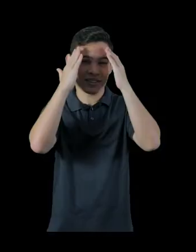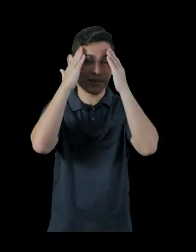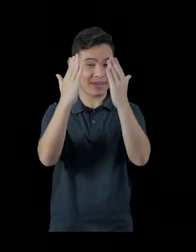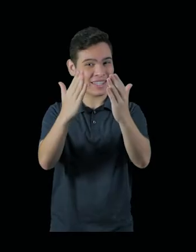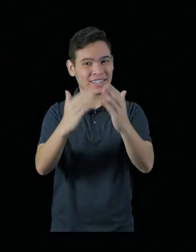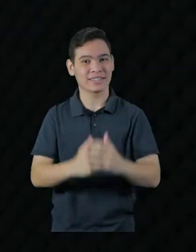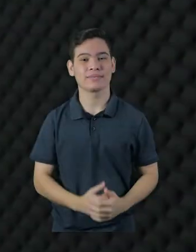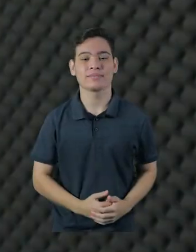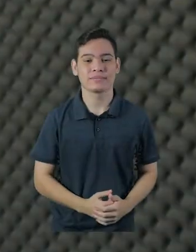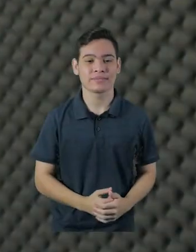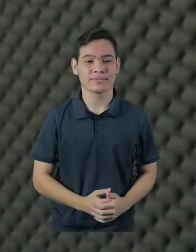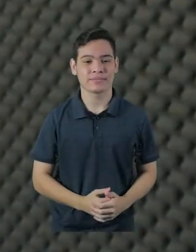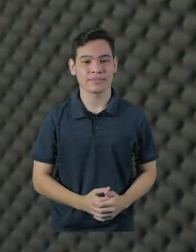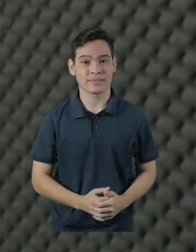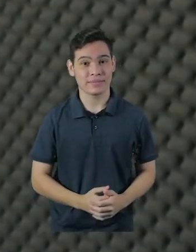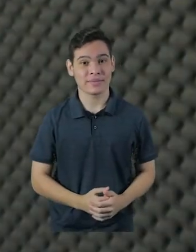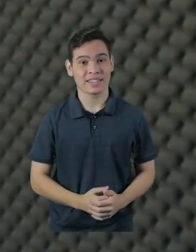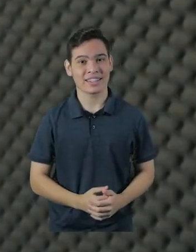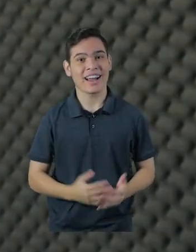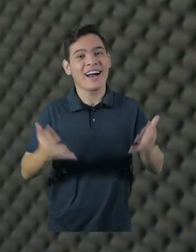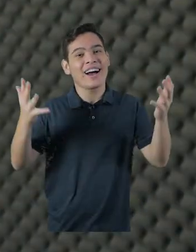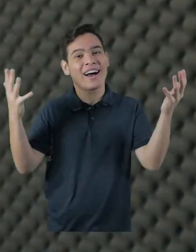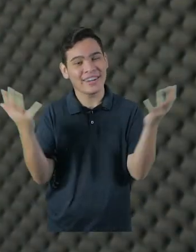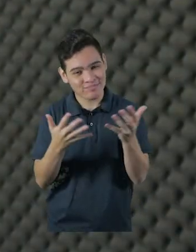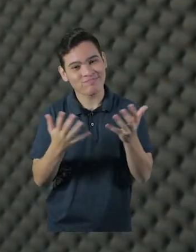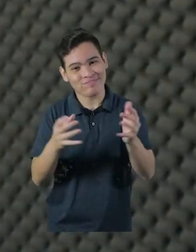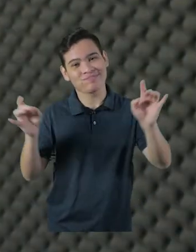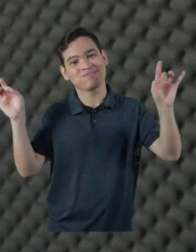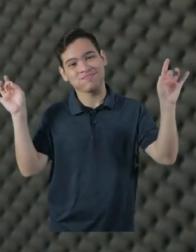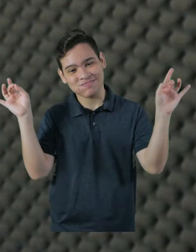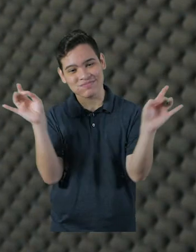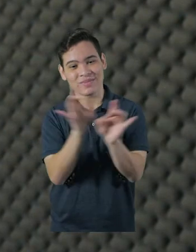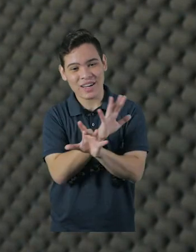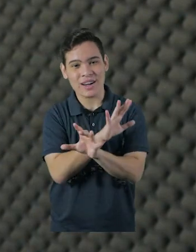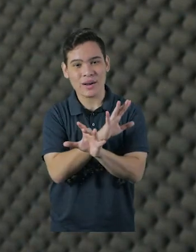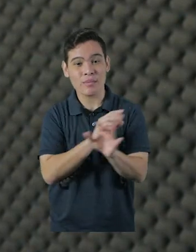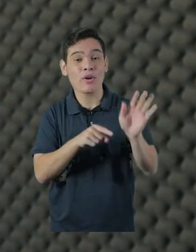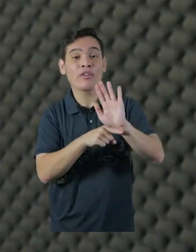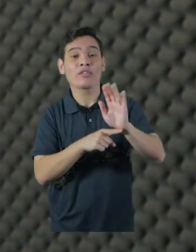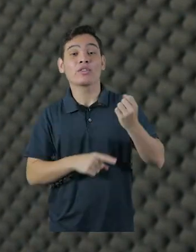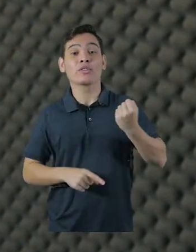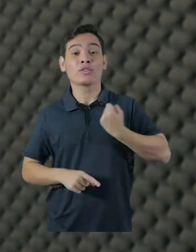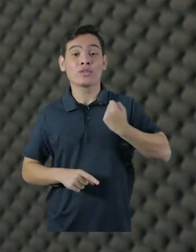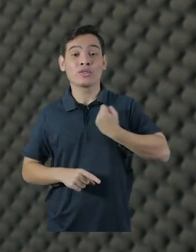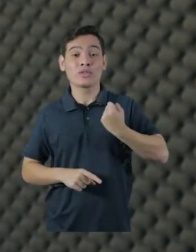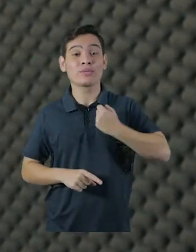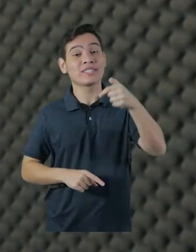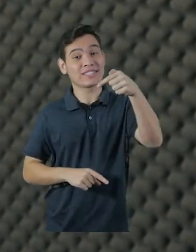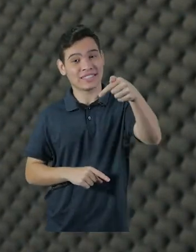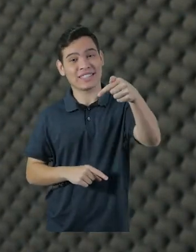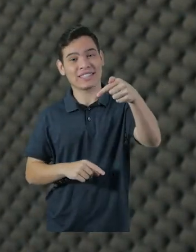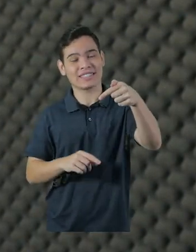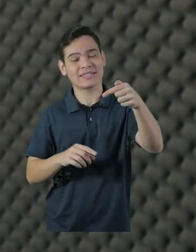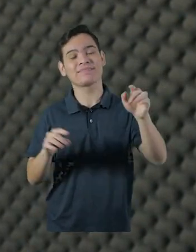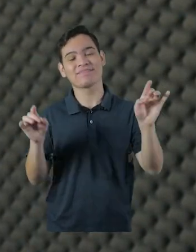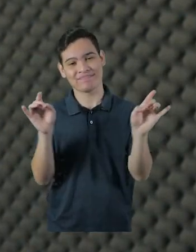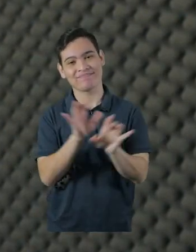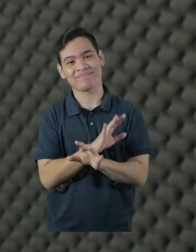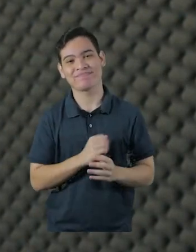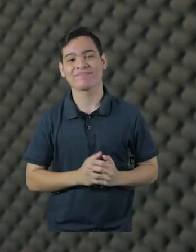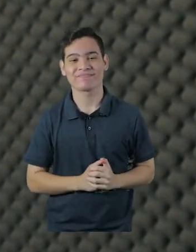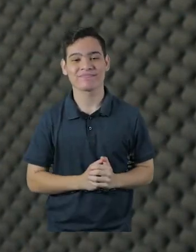obrigado. Este foi o 7º episódio da série Quanto Mais Contato, Melhor. Uma série